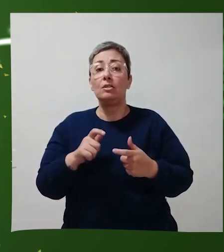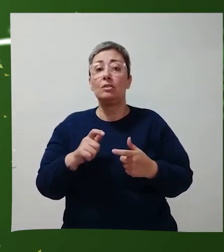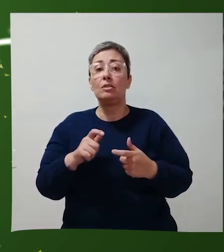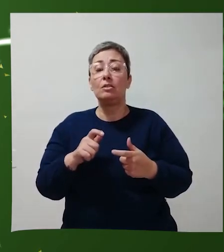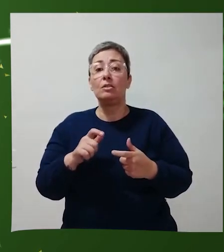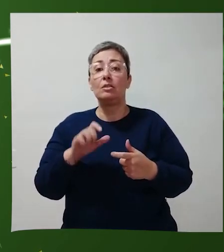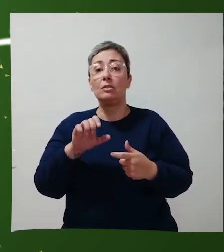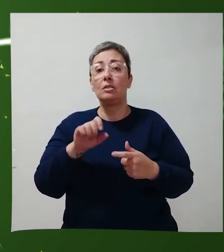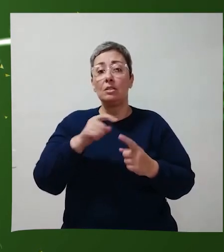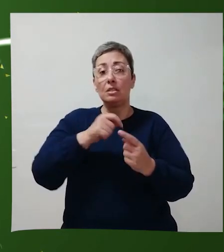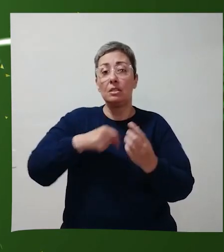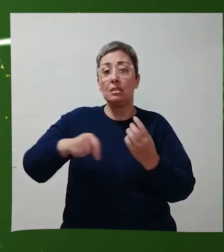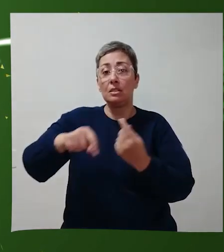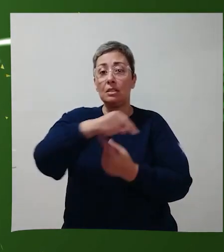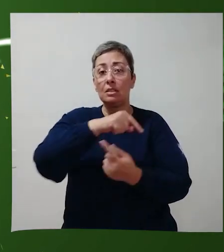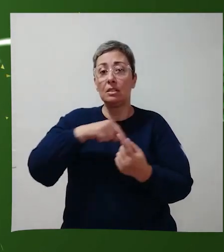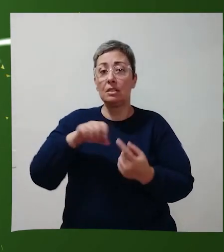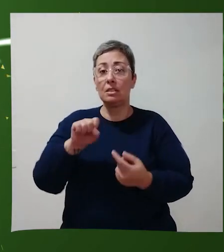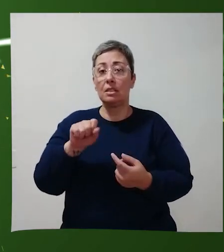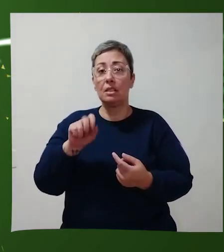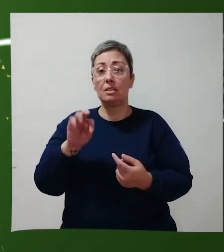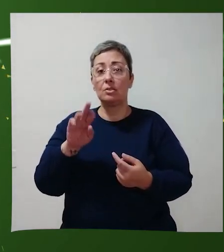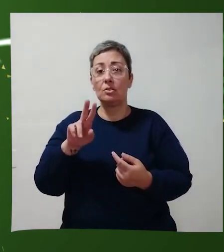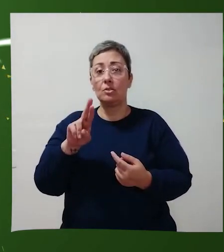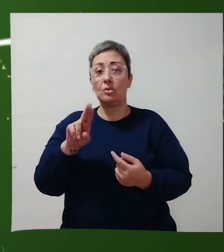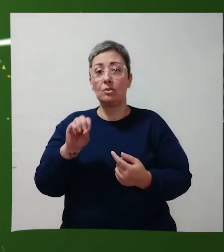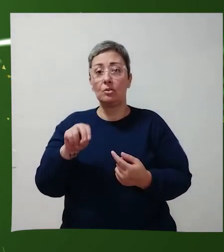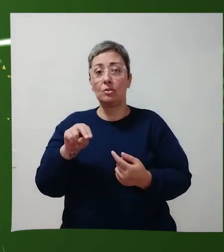o Saturno?